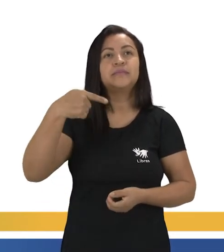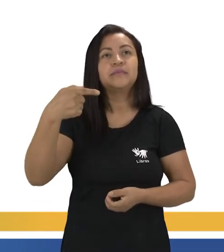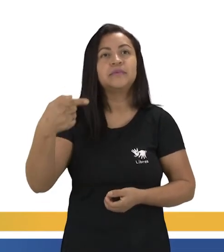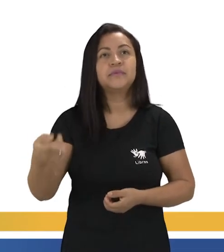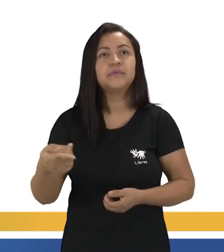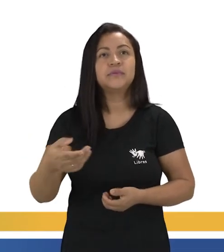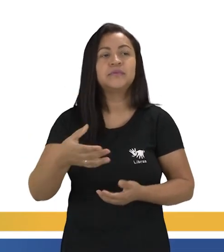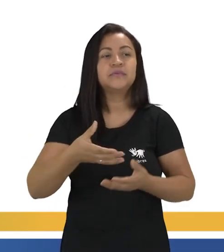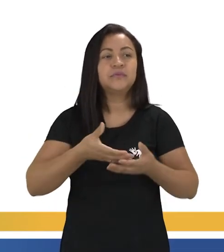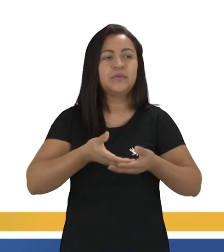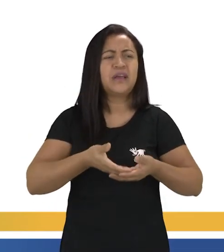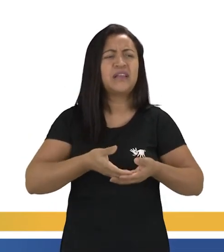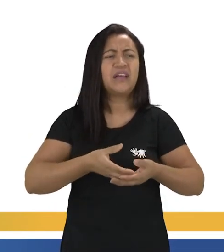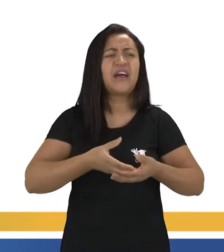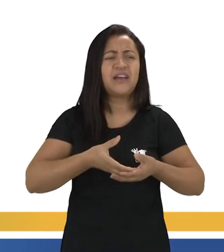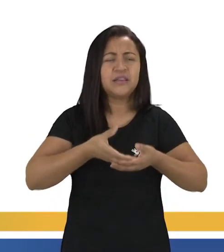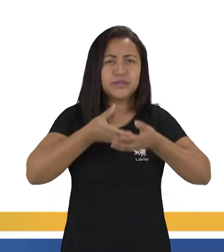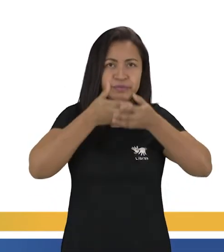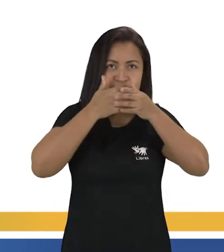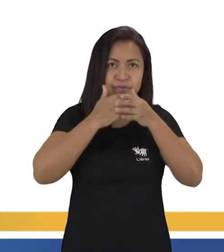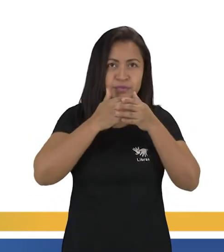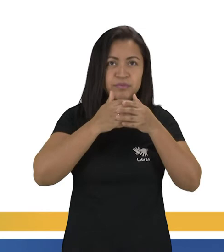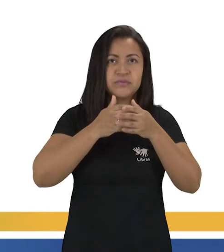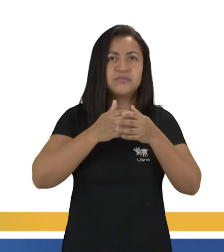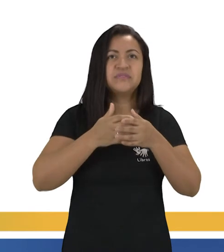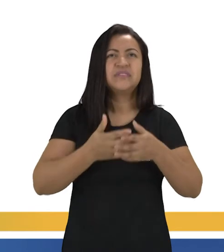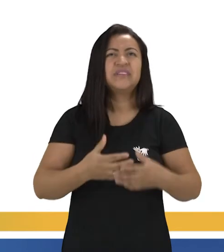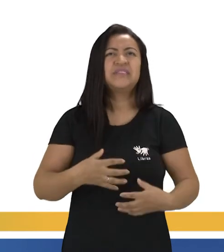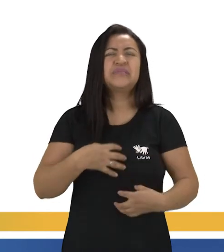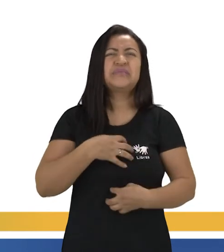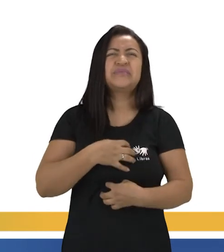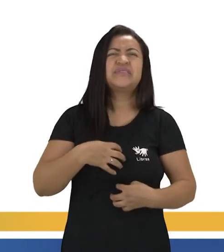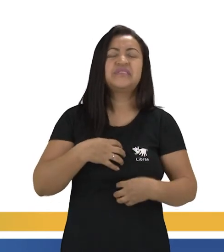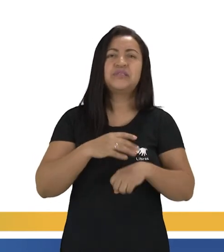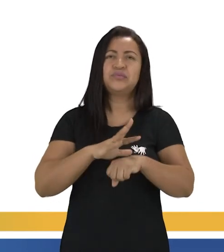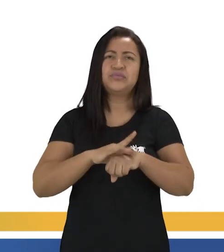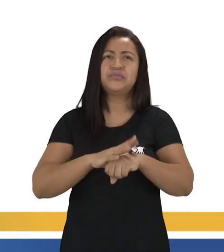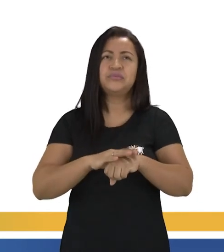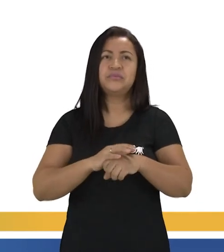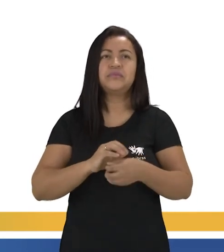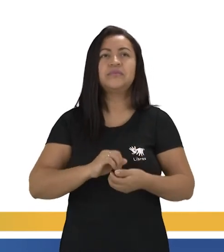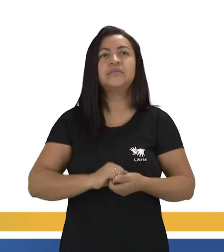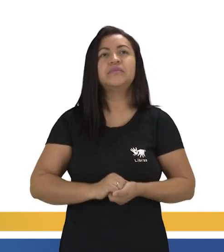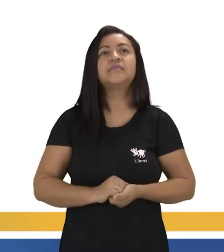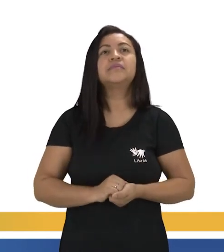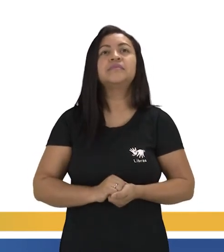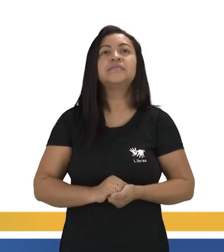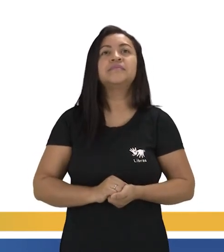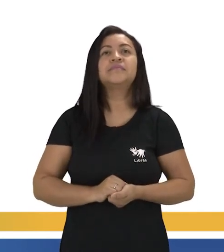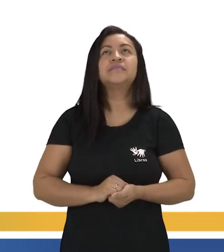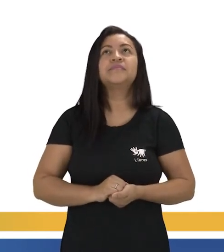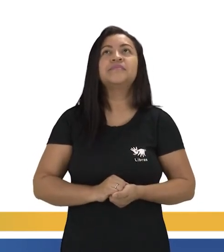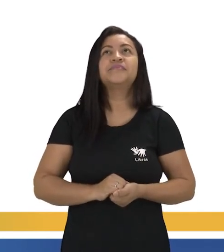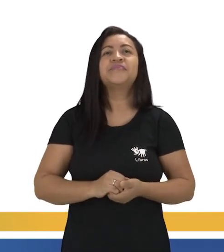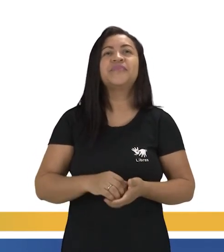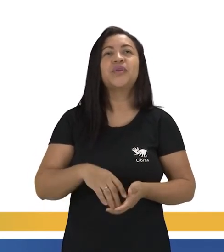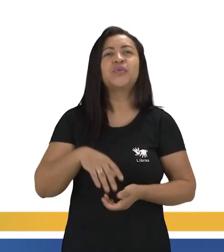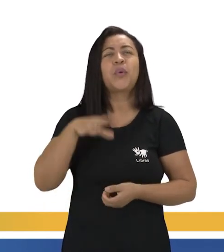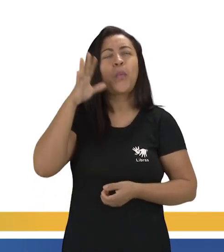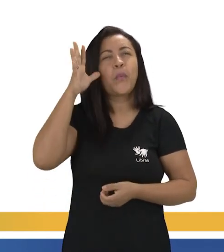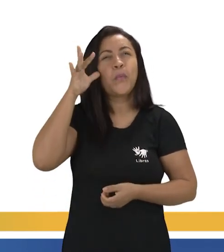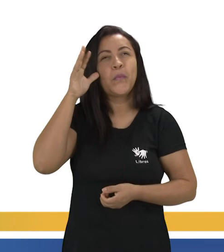eles tinham tomado o tacacá, eles começaram a se sentir doentes. Isso foi uma coisa